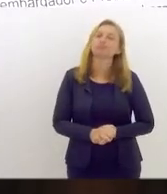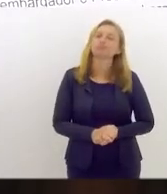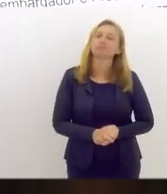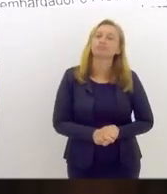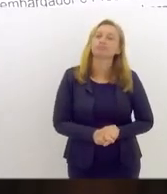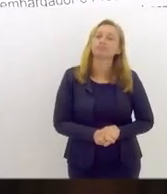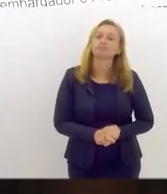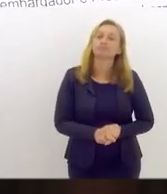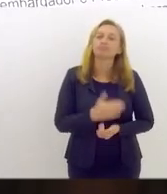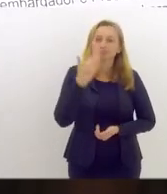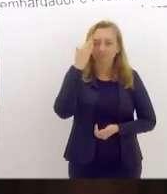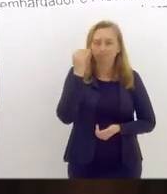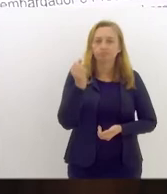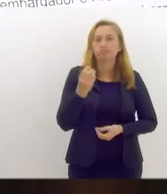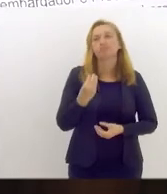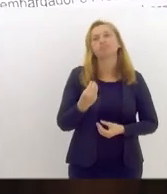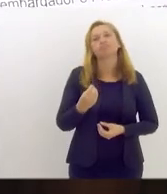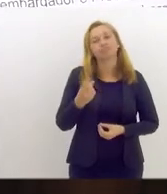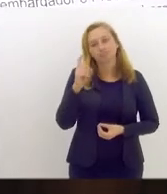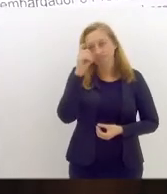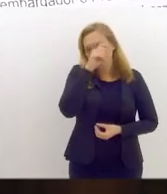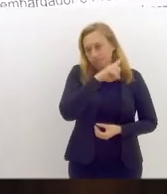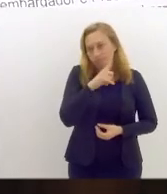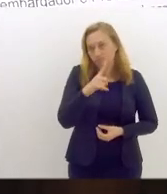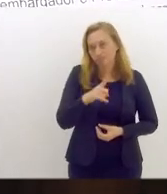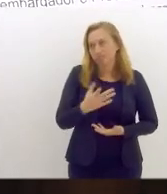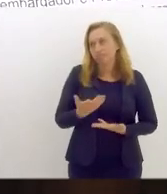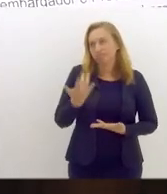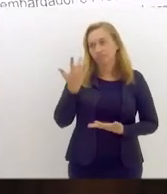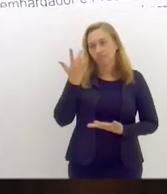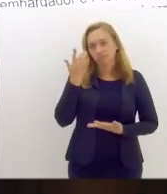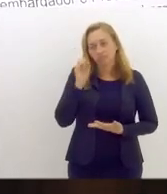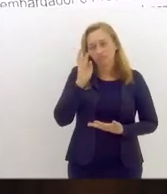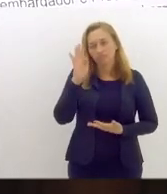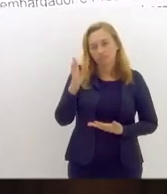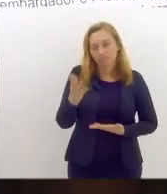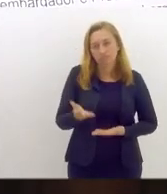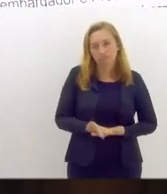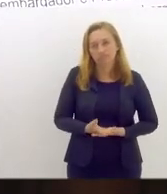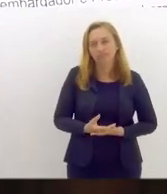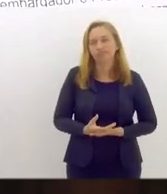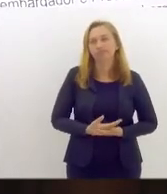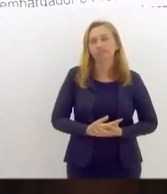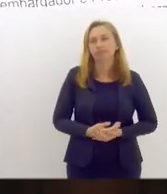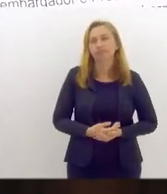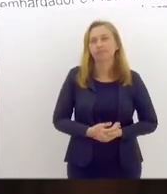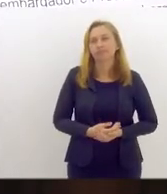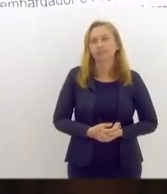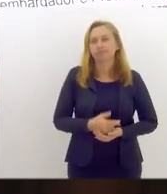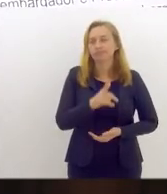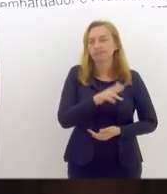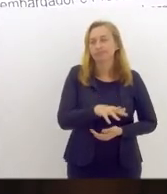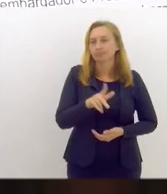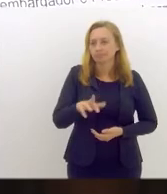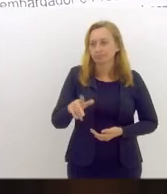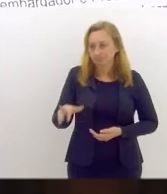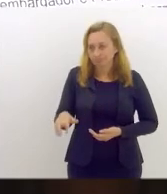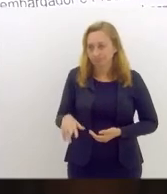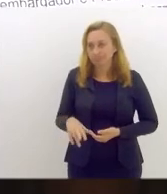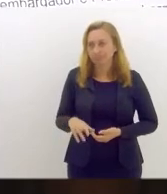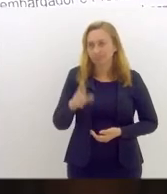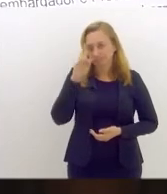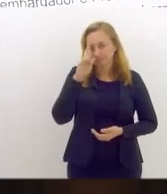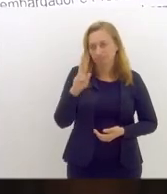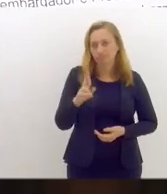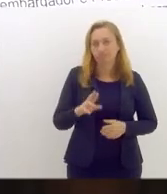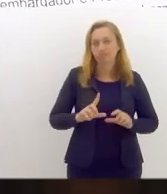e eu sei o quão é difícil quer dizer eu não sei mas eu imagino o quão é difícil conviver com as divergências e você nem